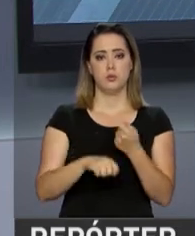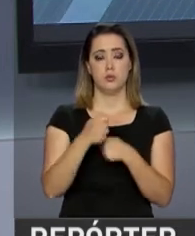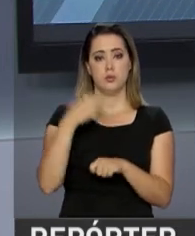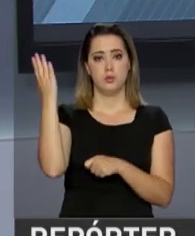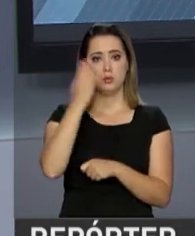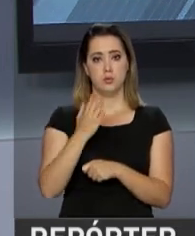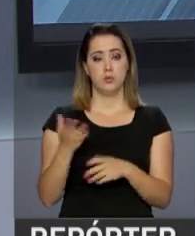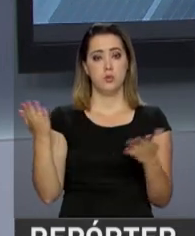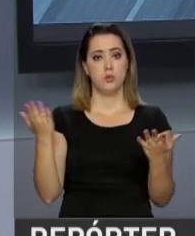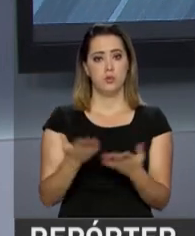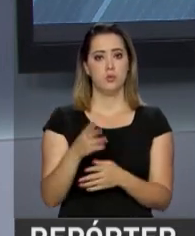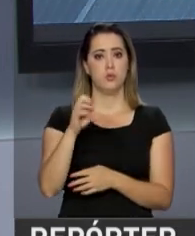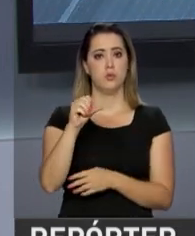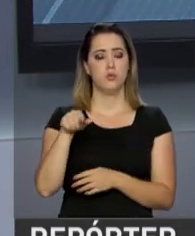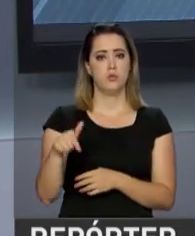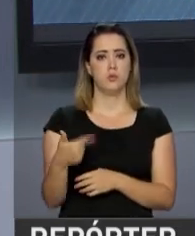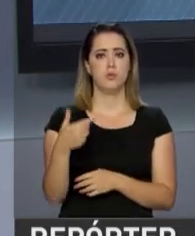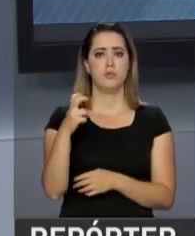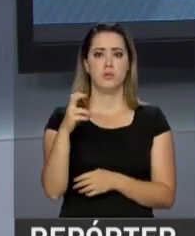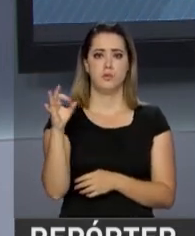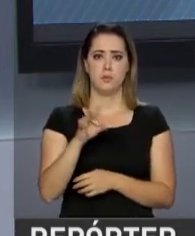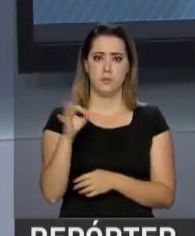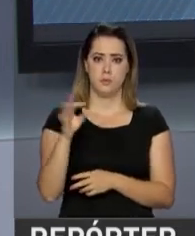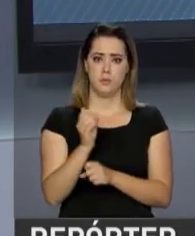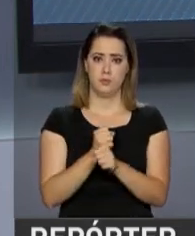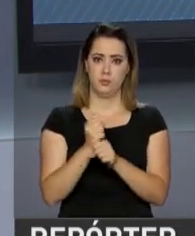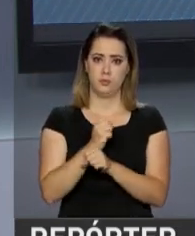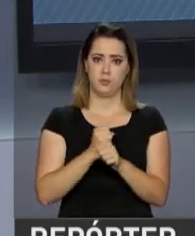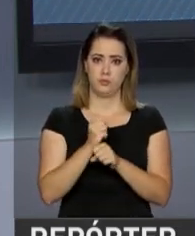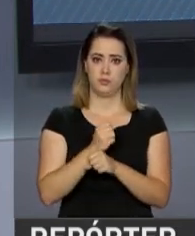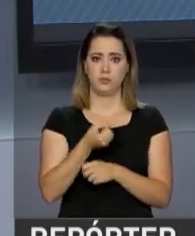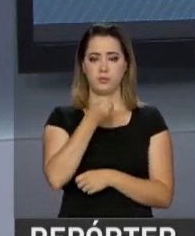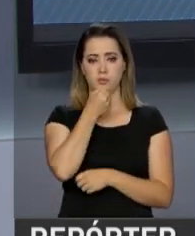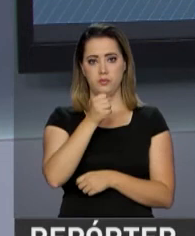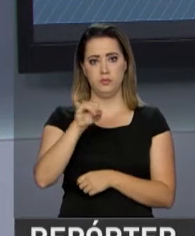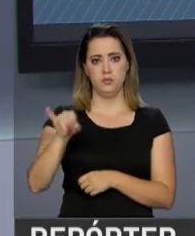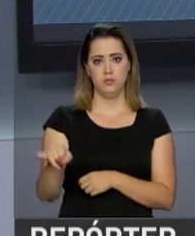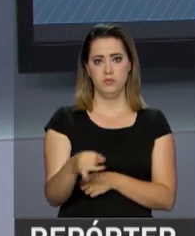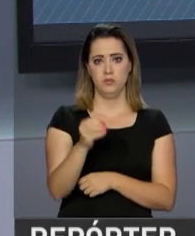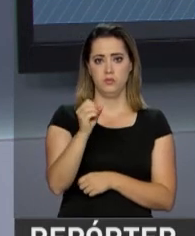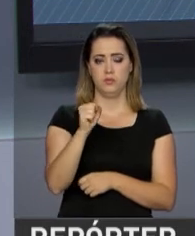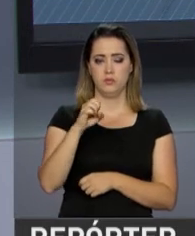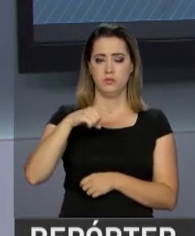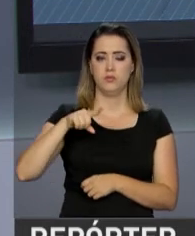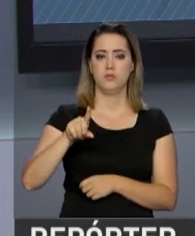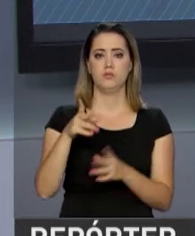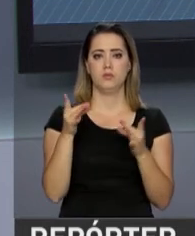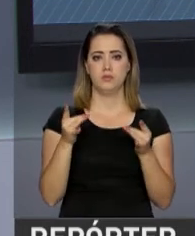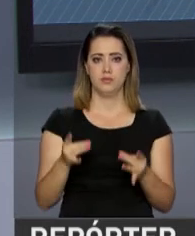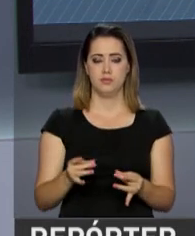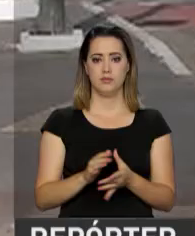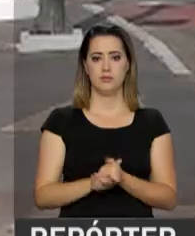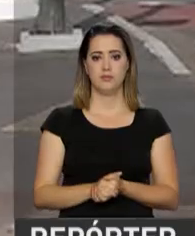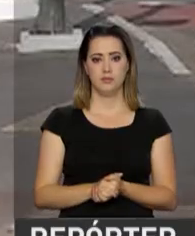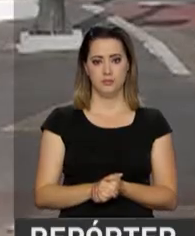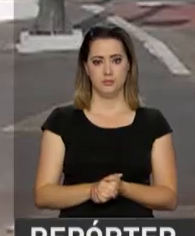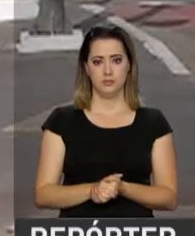hoje em 9,25 por cento ao ano o repórter josé licínio tem os detalhes